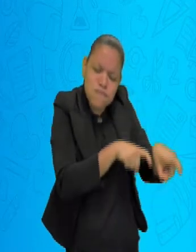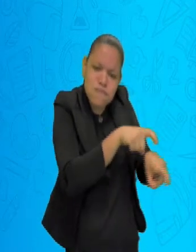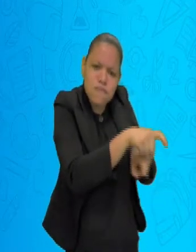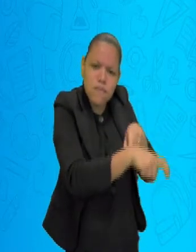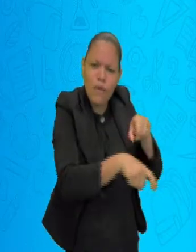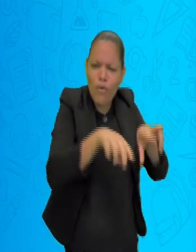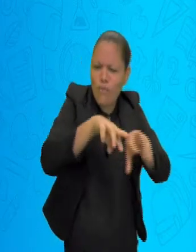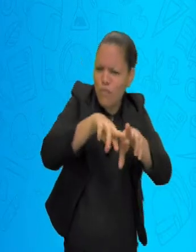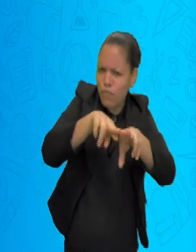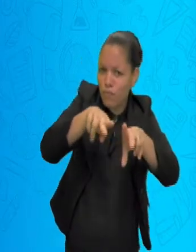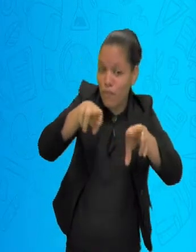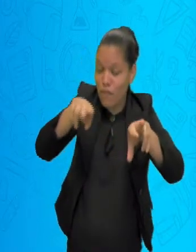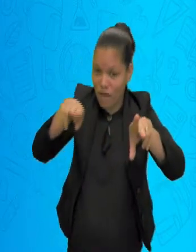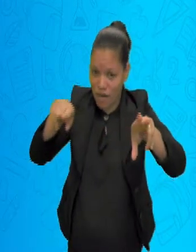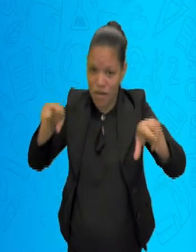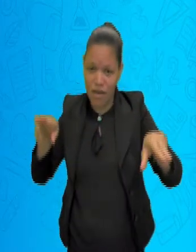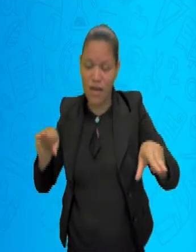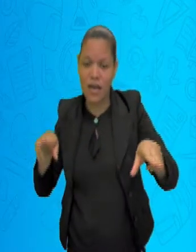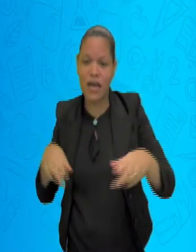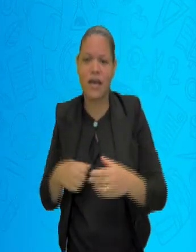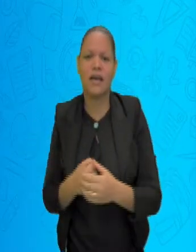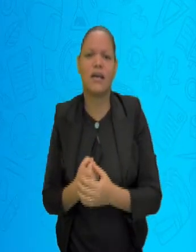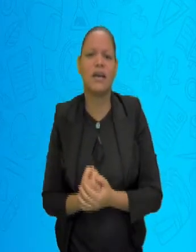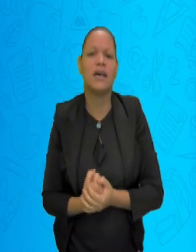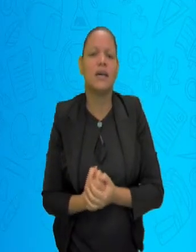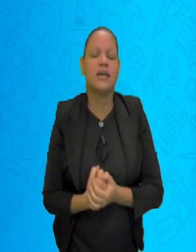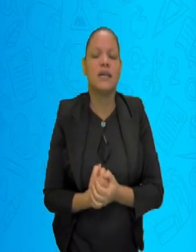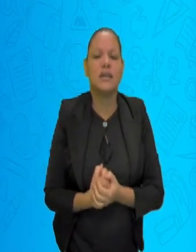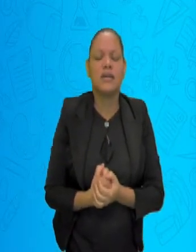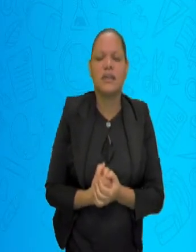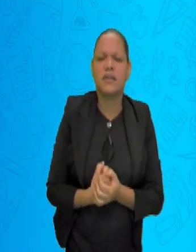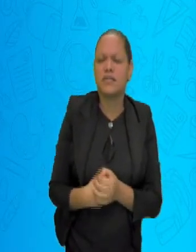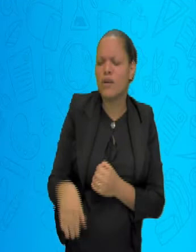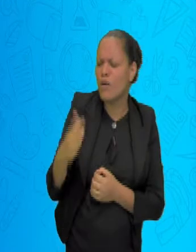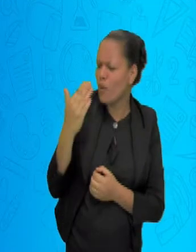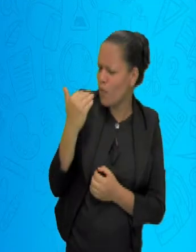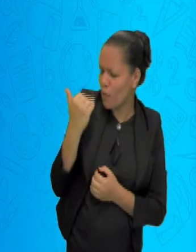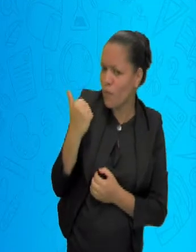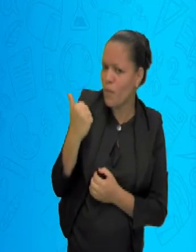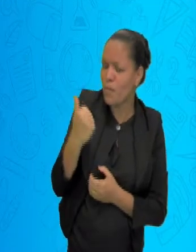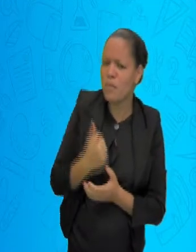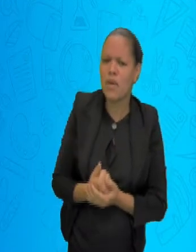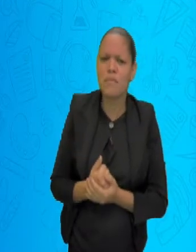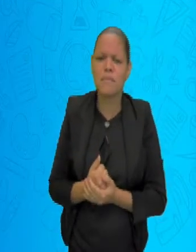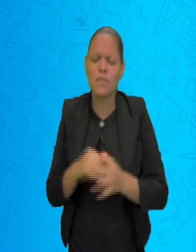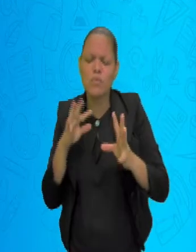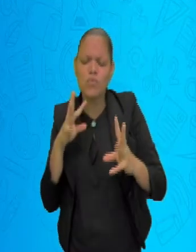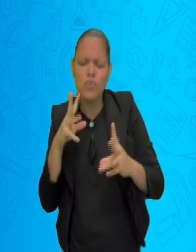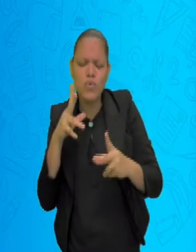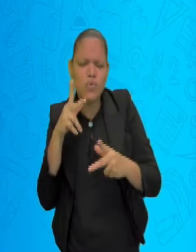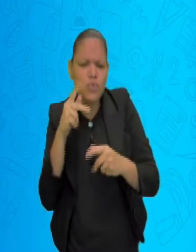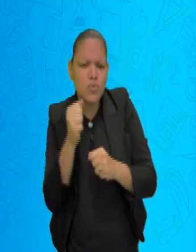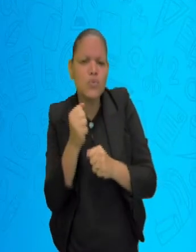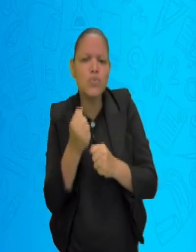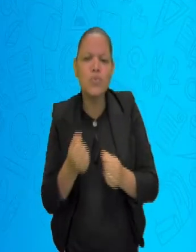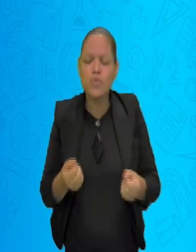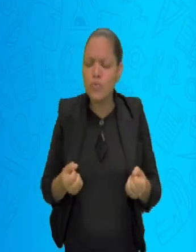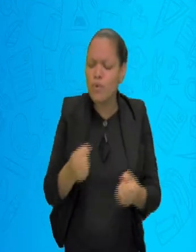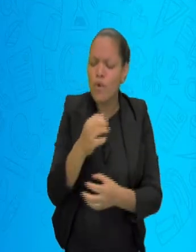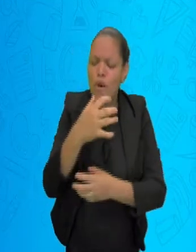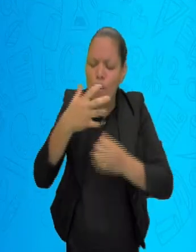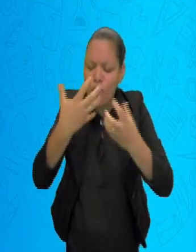a produção e o cultivo de vegetais para o consumo humano. Então, tudo que é relacionado a hortaliças,